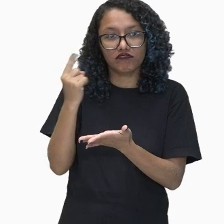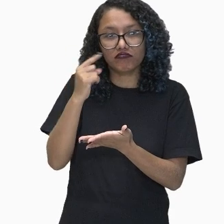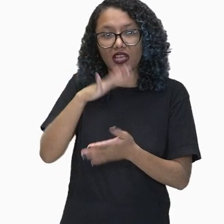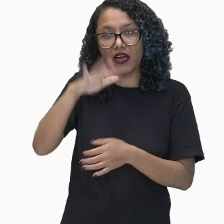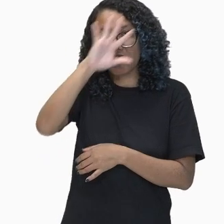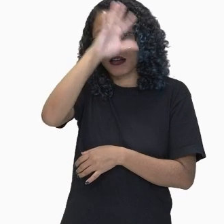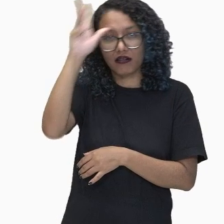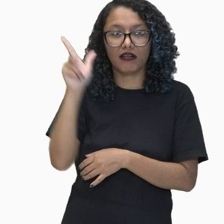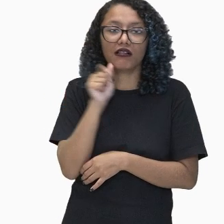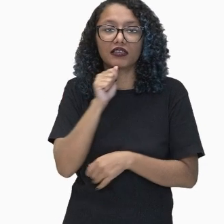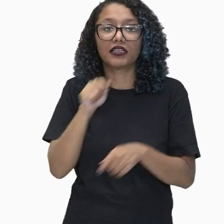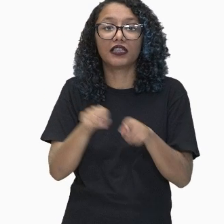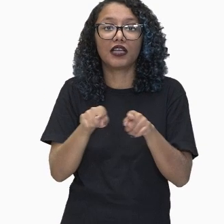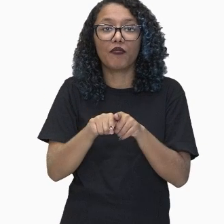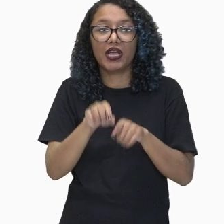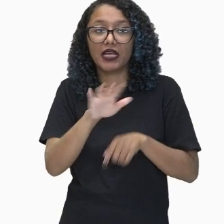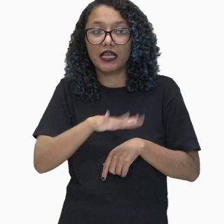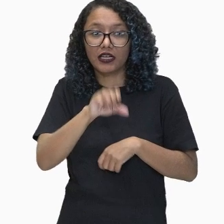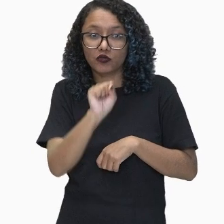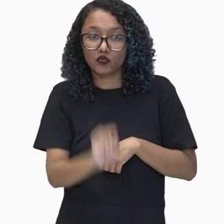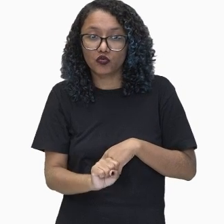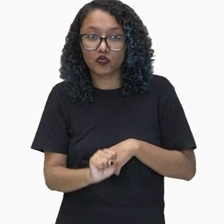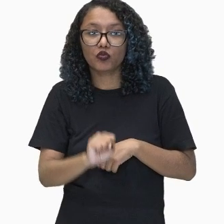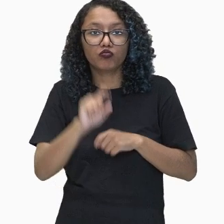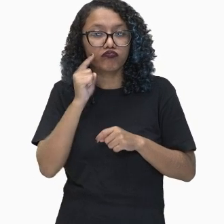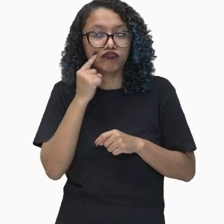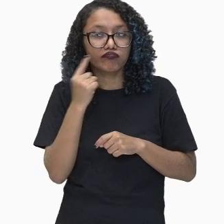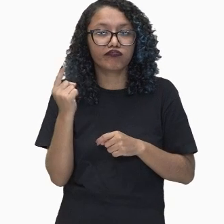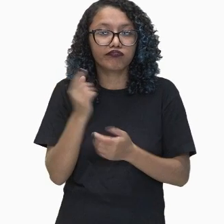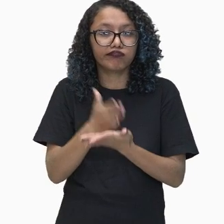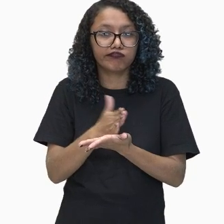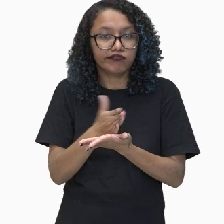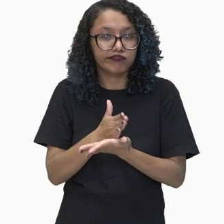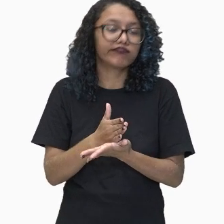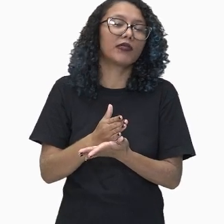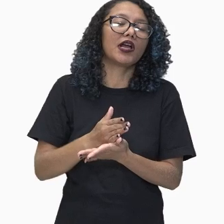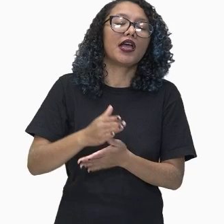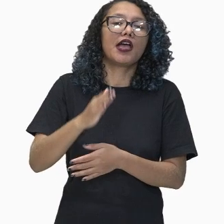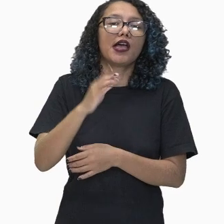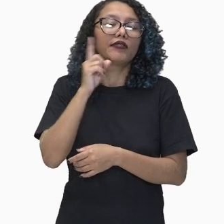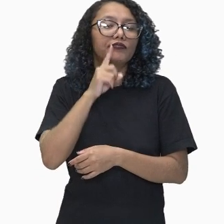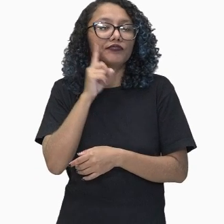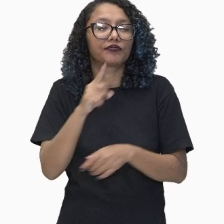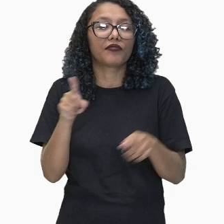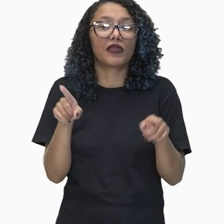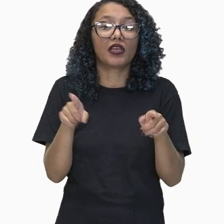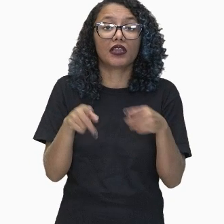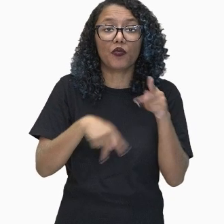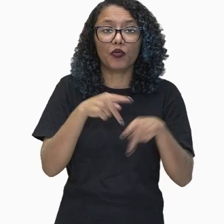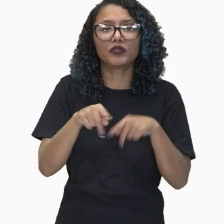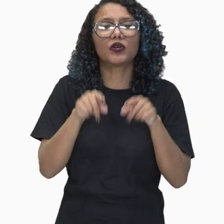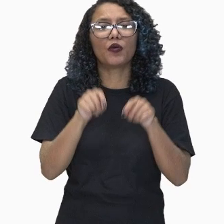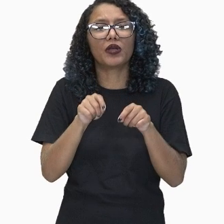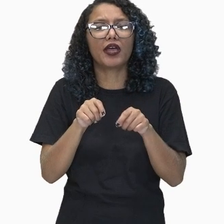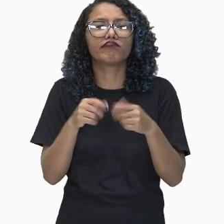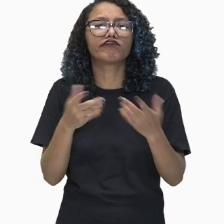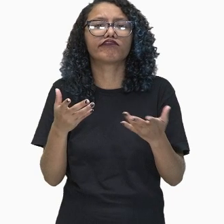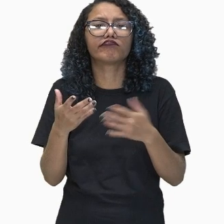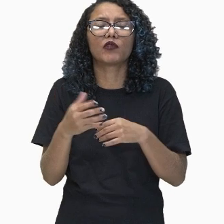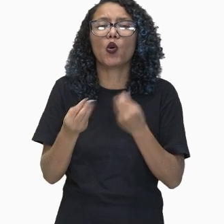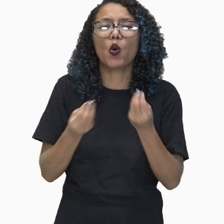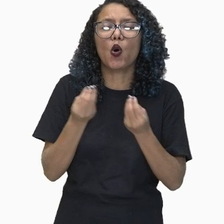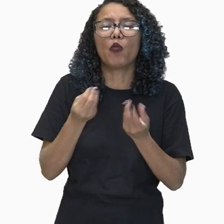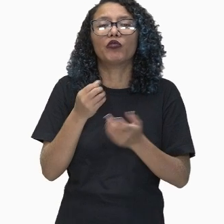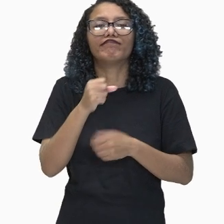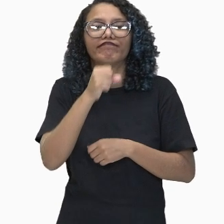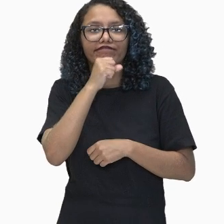os Estados Unidos. Quando a gente fala em população do Canadá, a gente vai verificar que é uma população que é mais idosa, população que vive